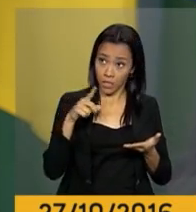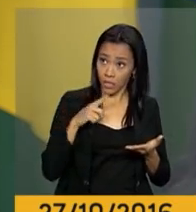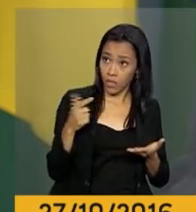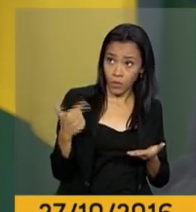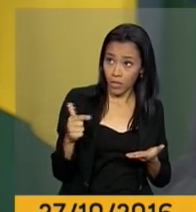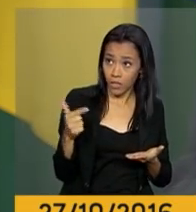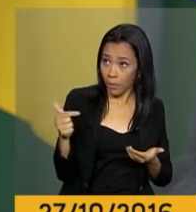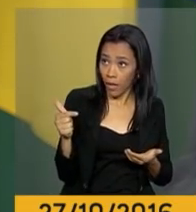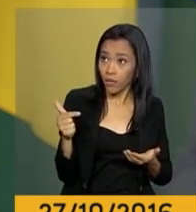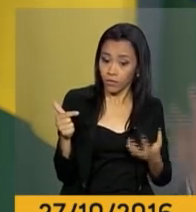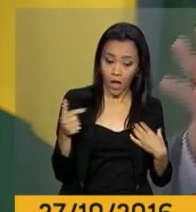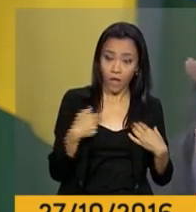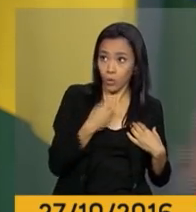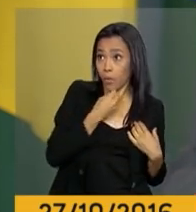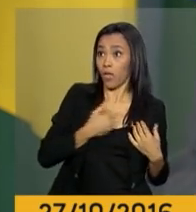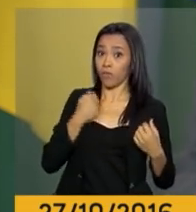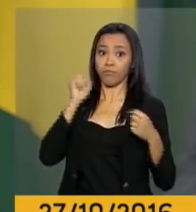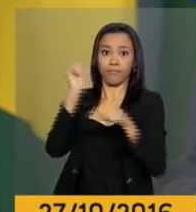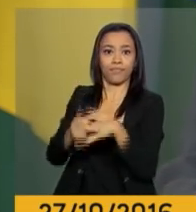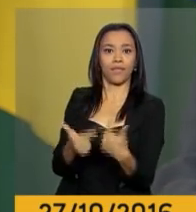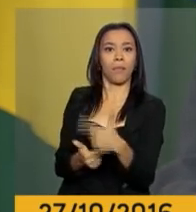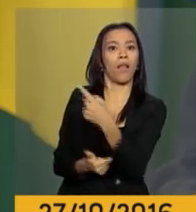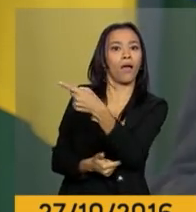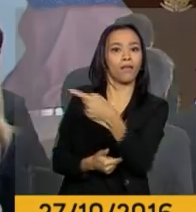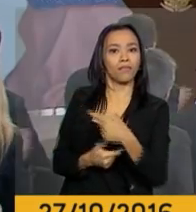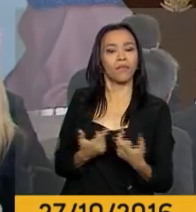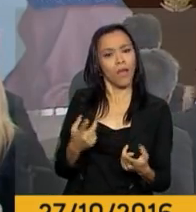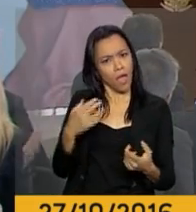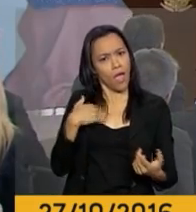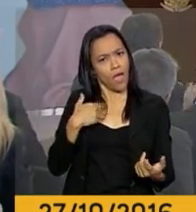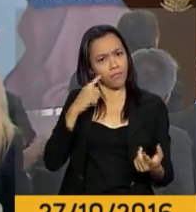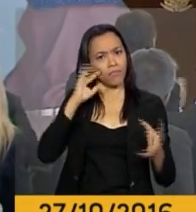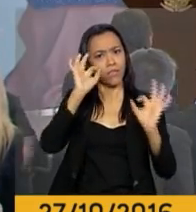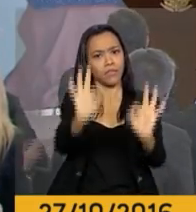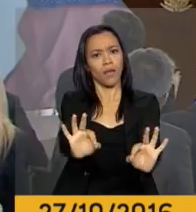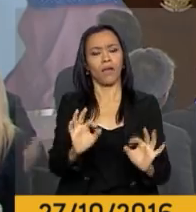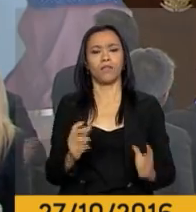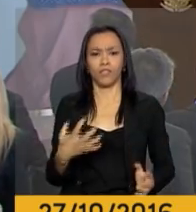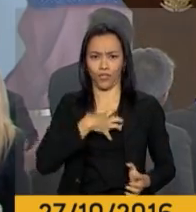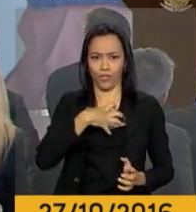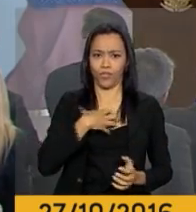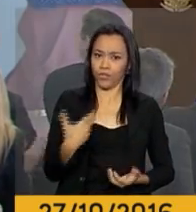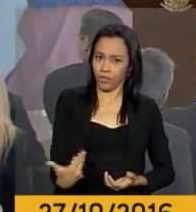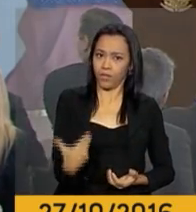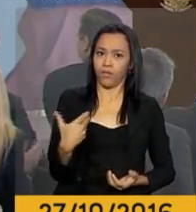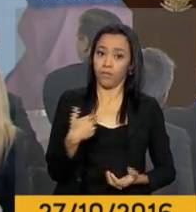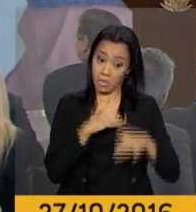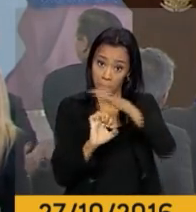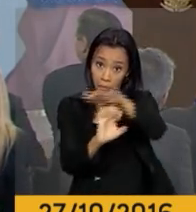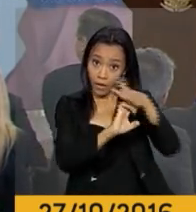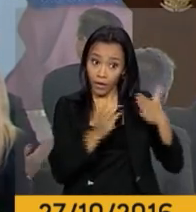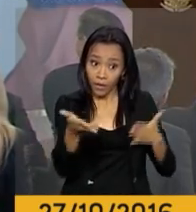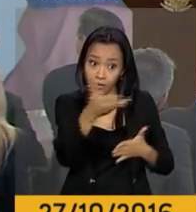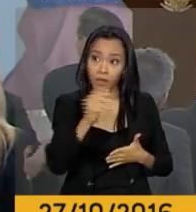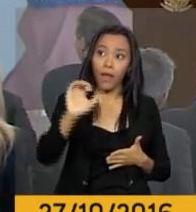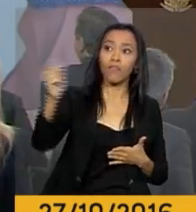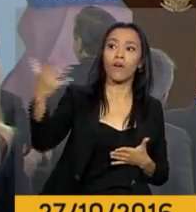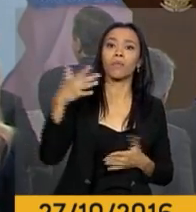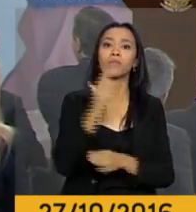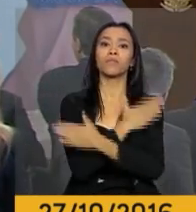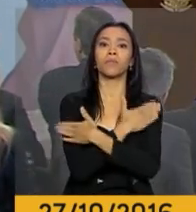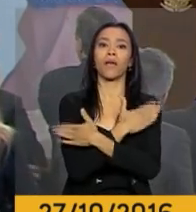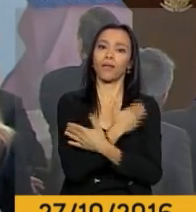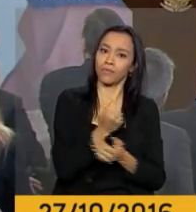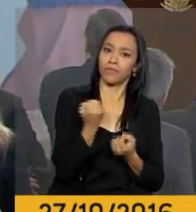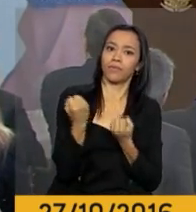sabe dá um emprego, não é? Acho que é uma fórmula muito adequada. Não é verdade? Porque, meus amigos,